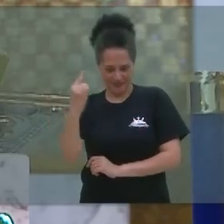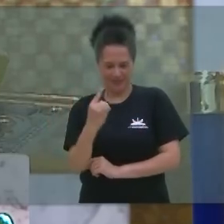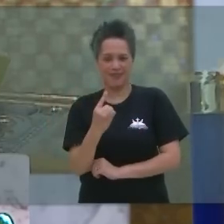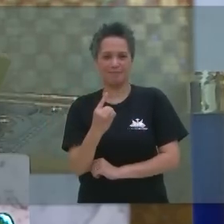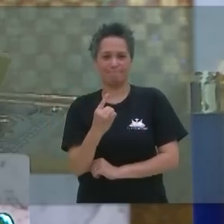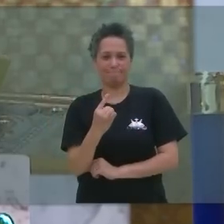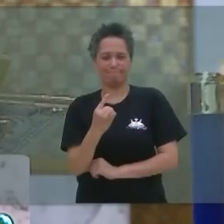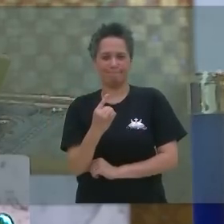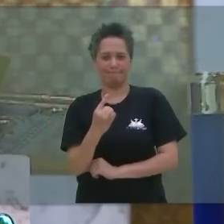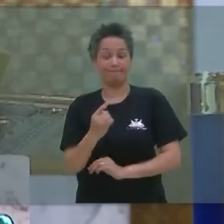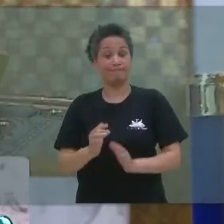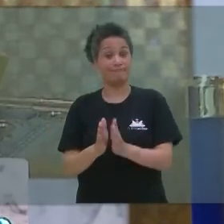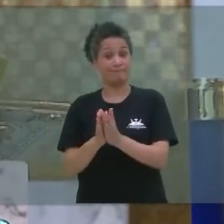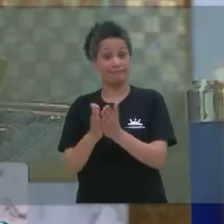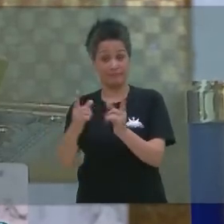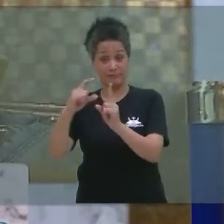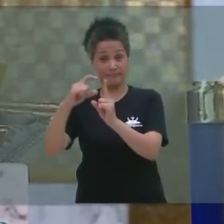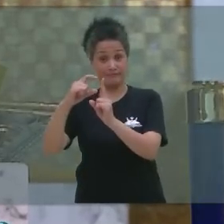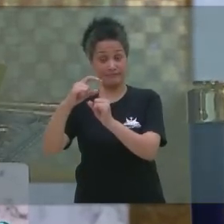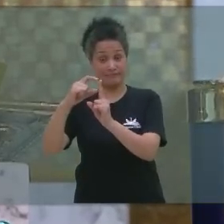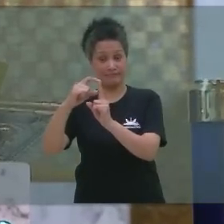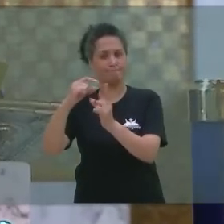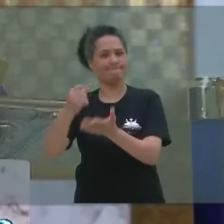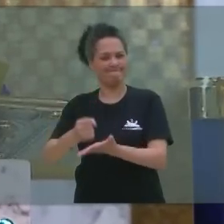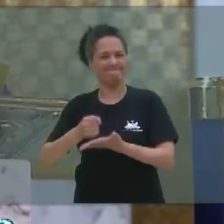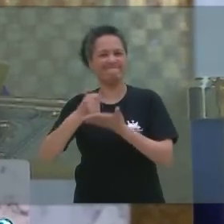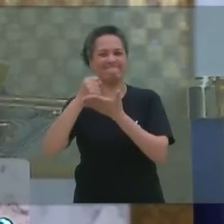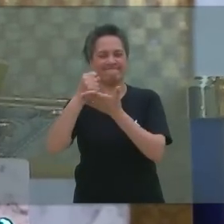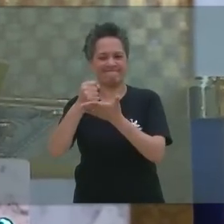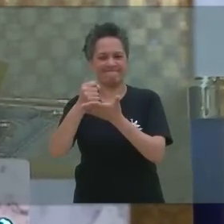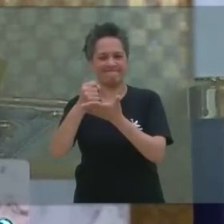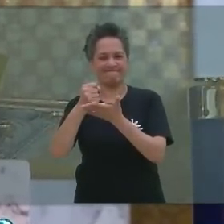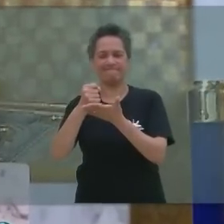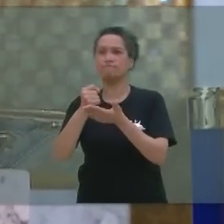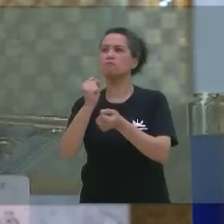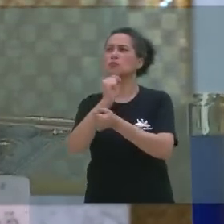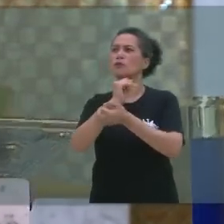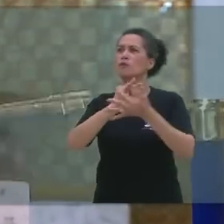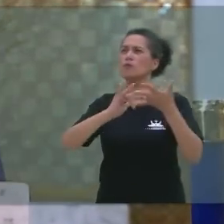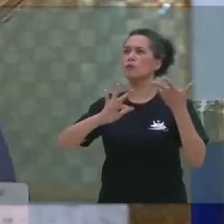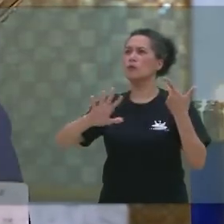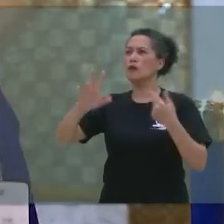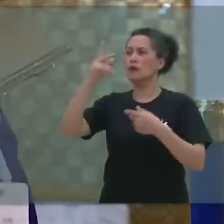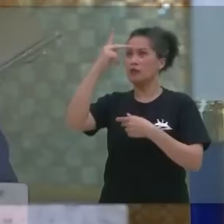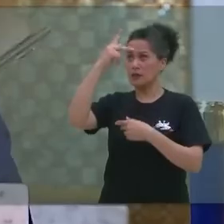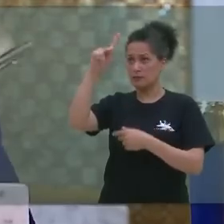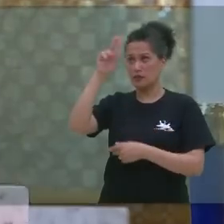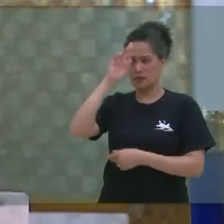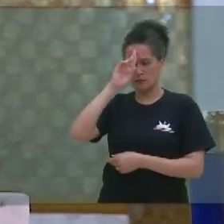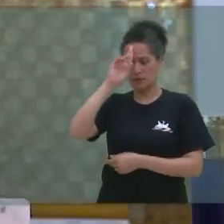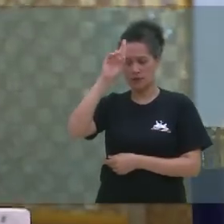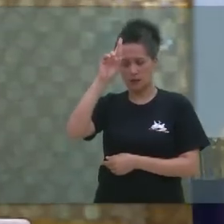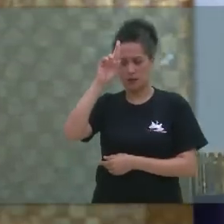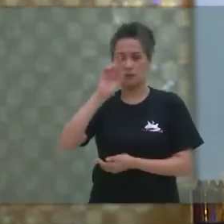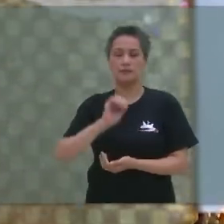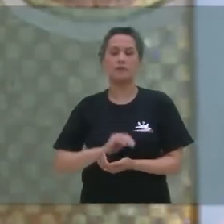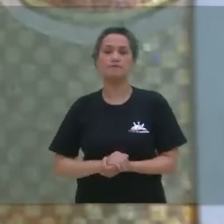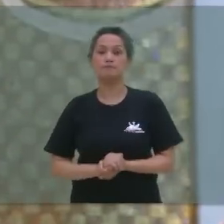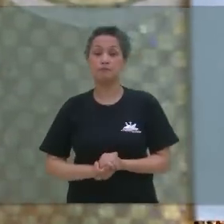Palavra da salvação. Glória a vós, Senhor. Que a palavra de